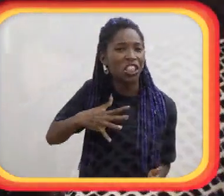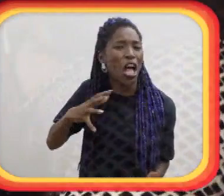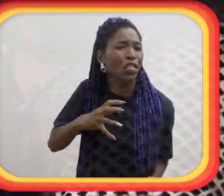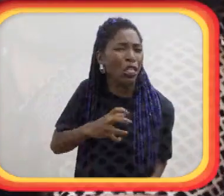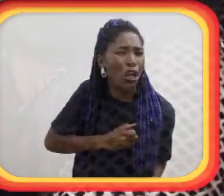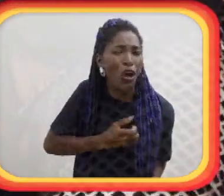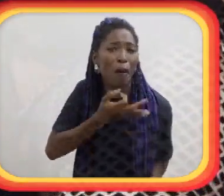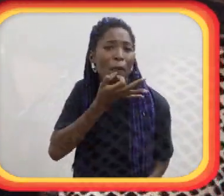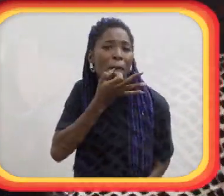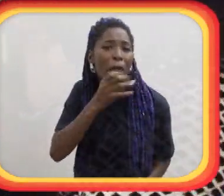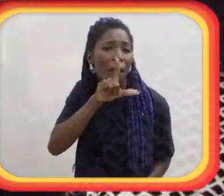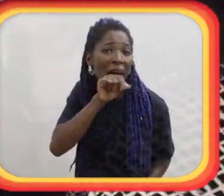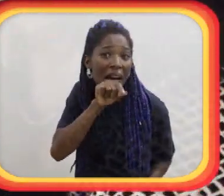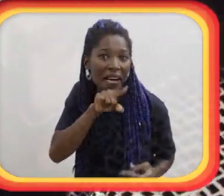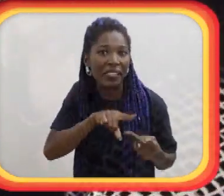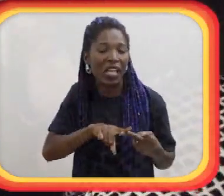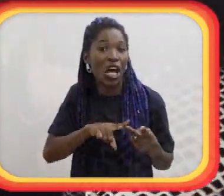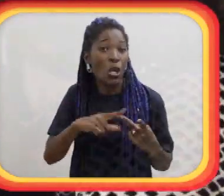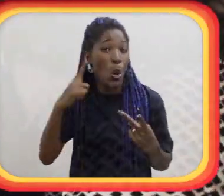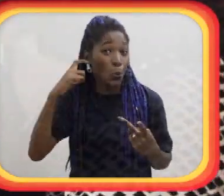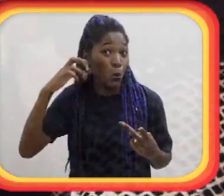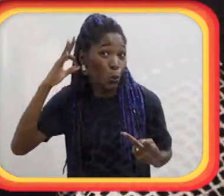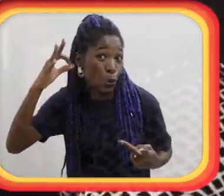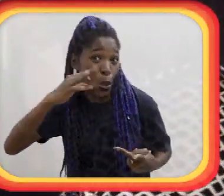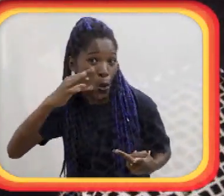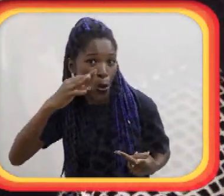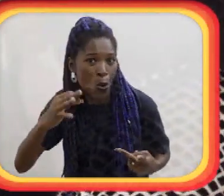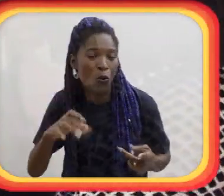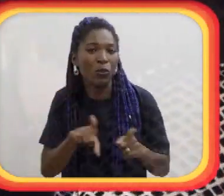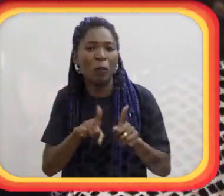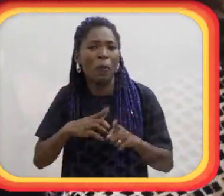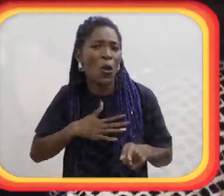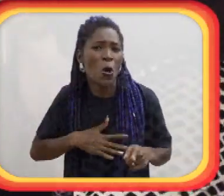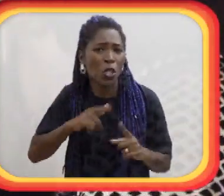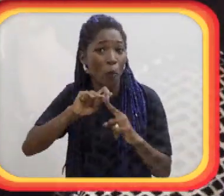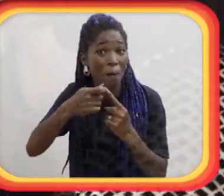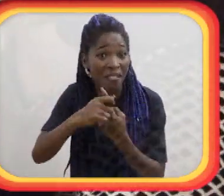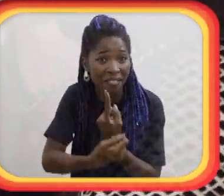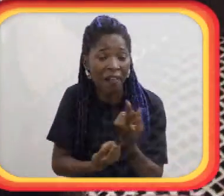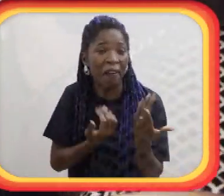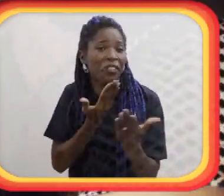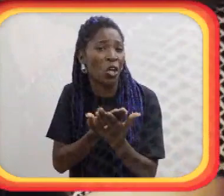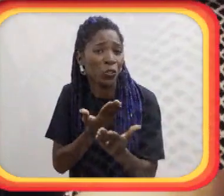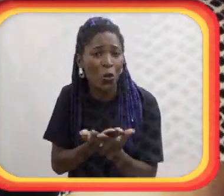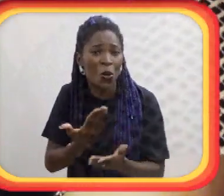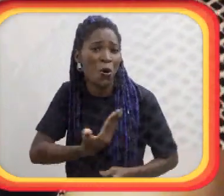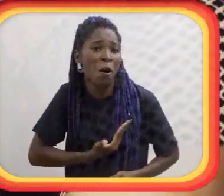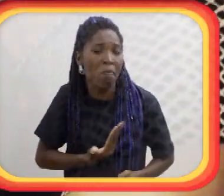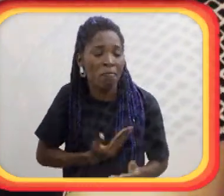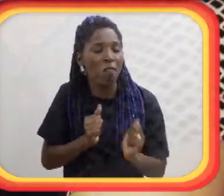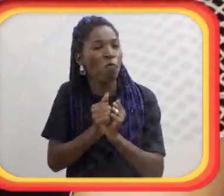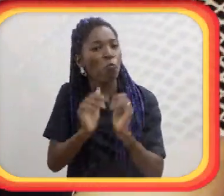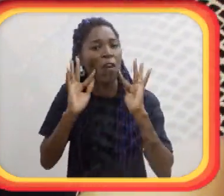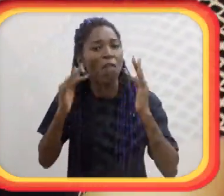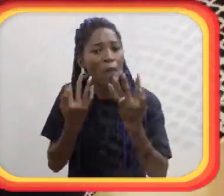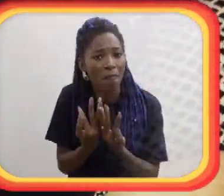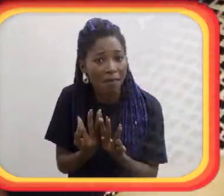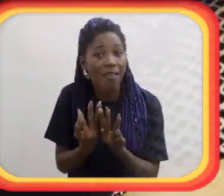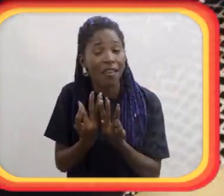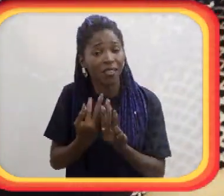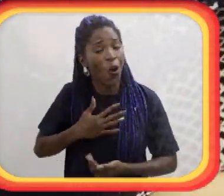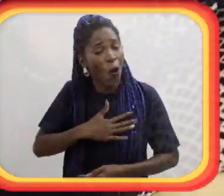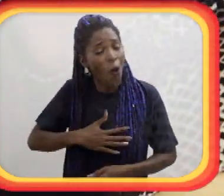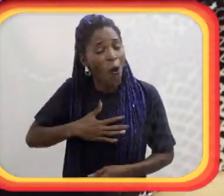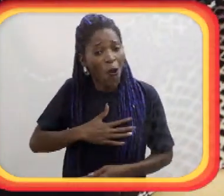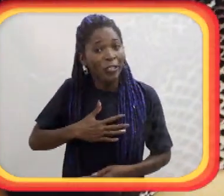passarinhos, adora sons agudos, adora banana, né? Gosta de estar na escola, gosta de estar com os colegas, gosta de estar aqui com a